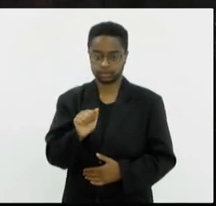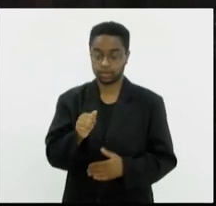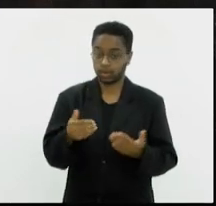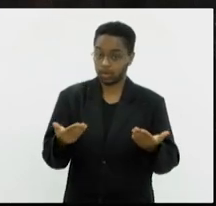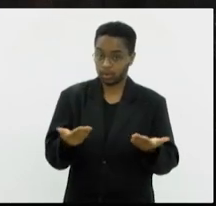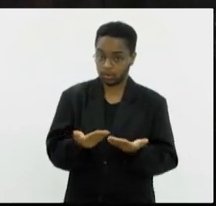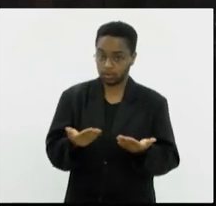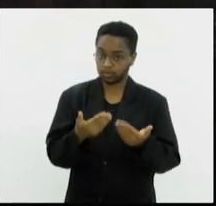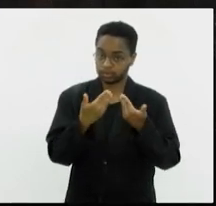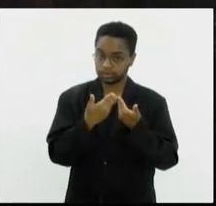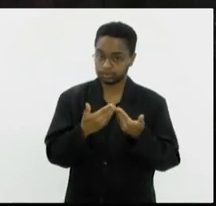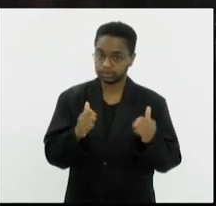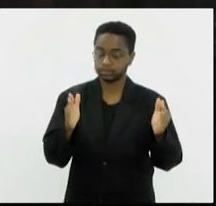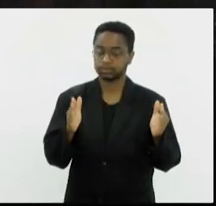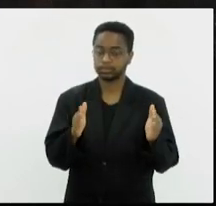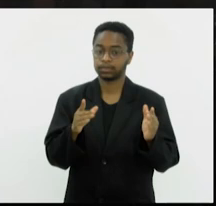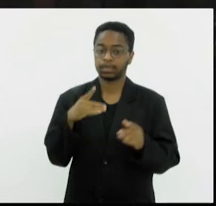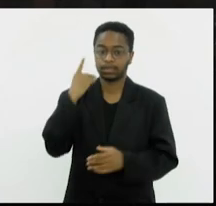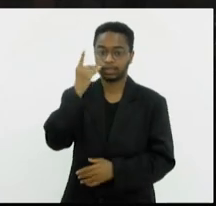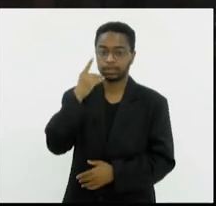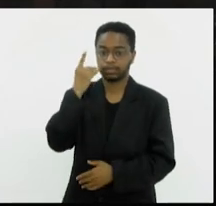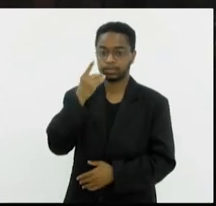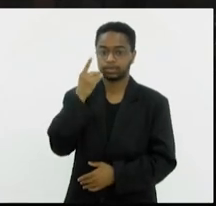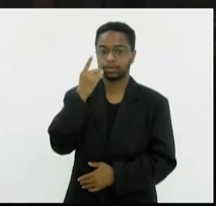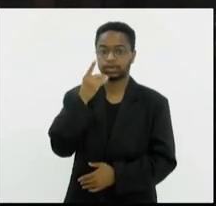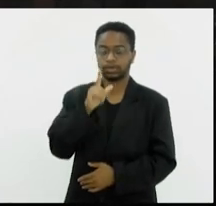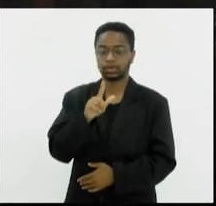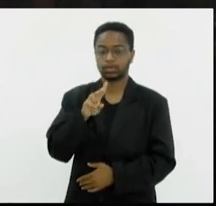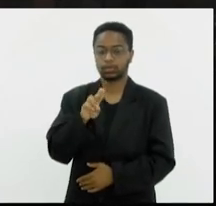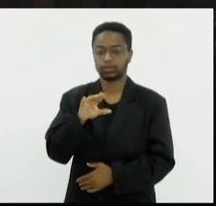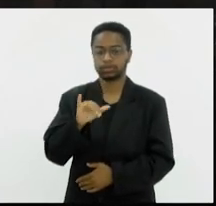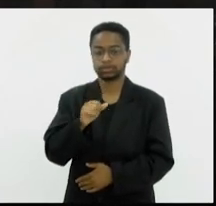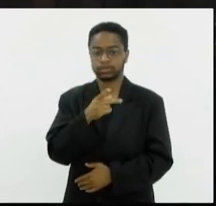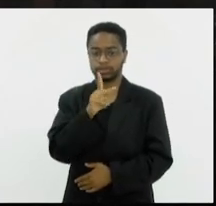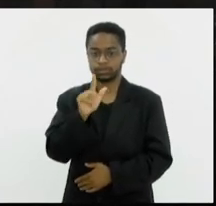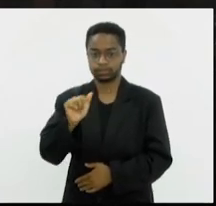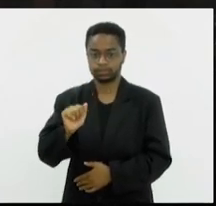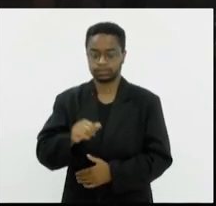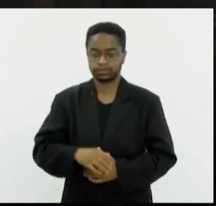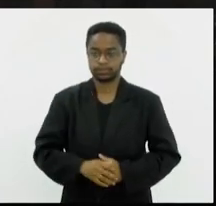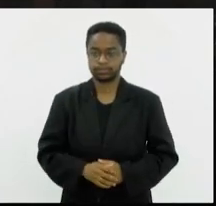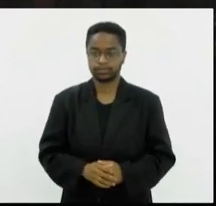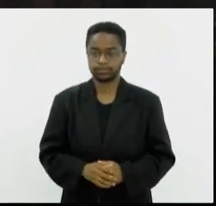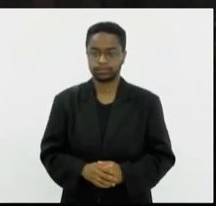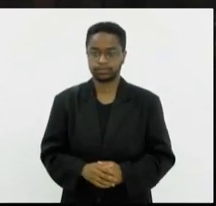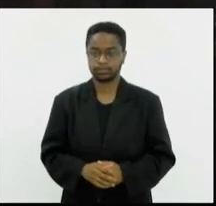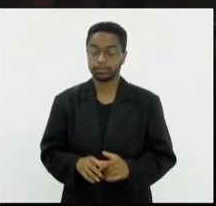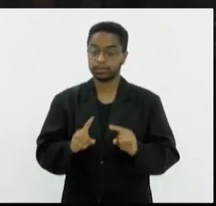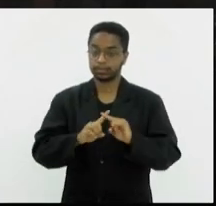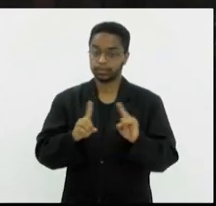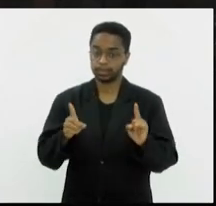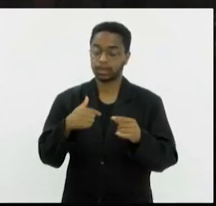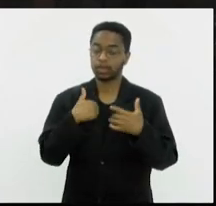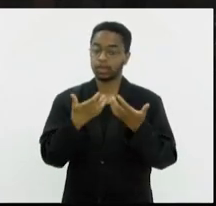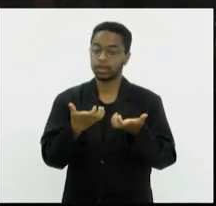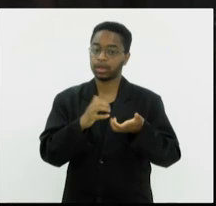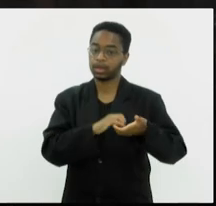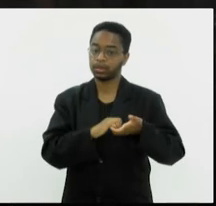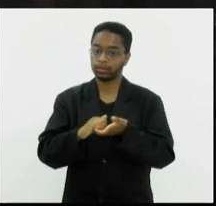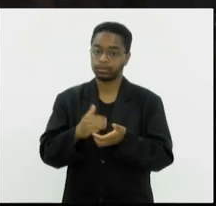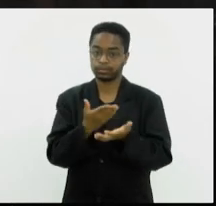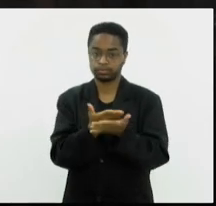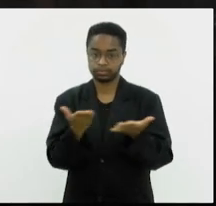abertura dos trabalhos está a deputada Lucinha mas queria saudar os senhores